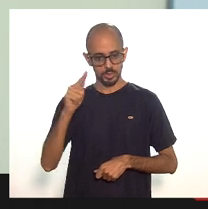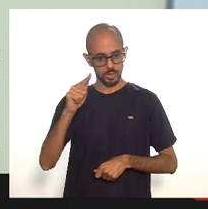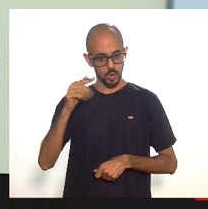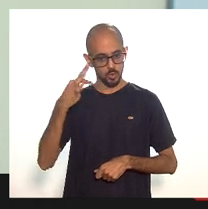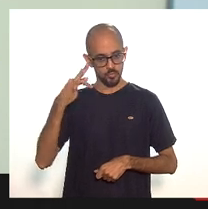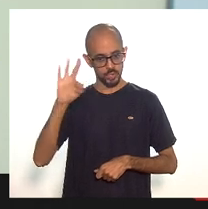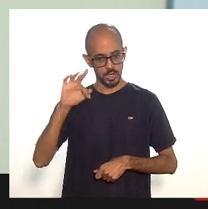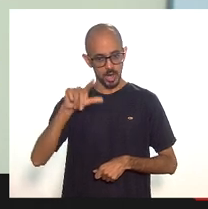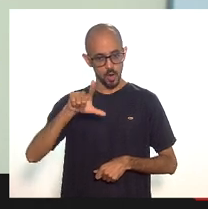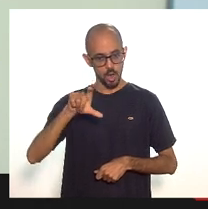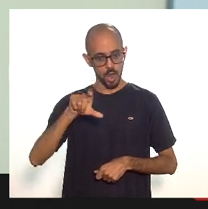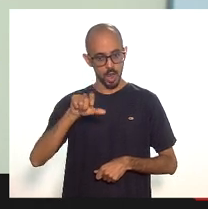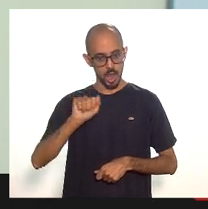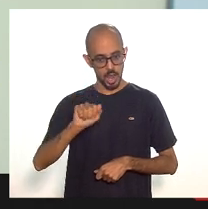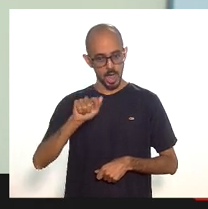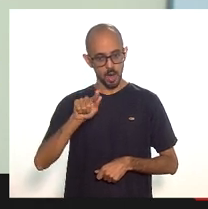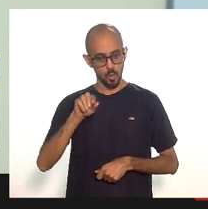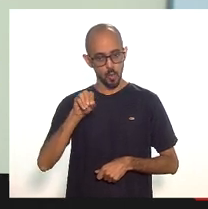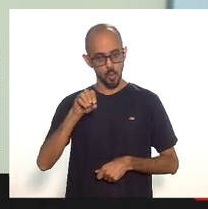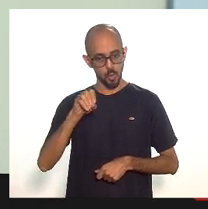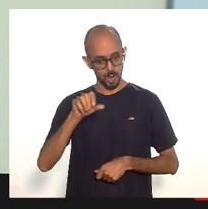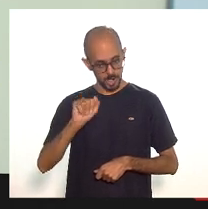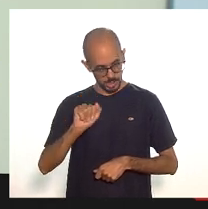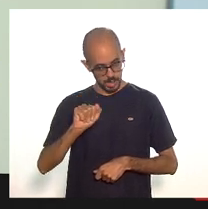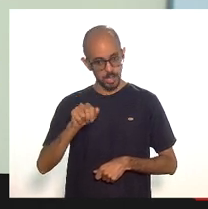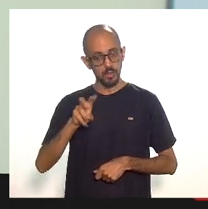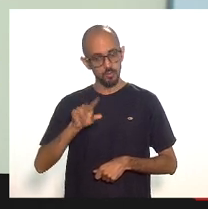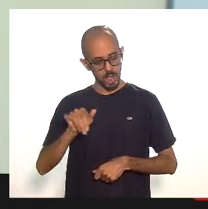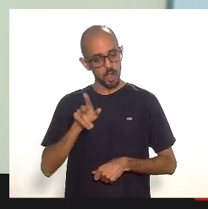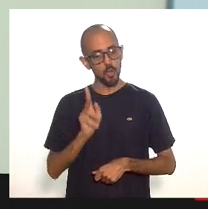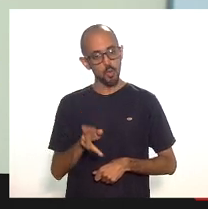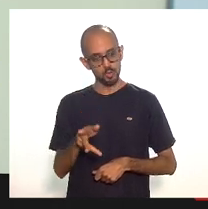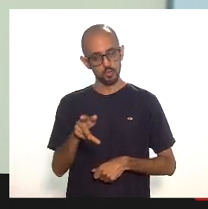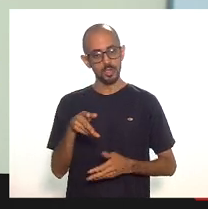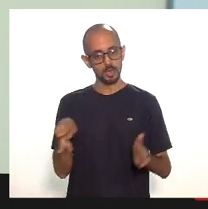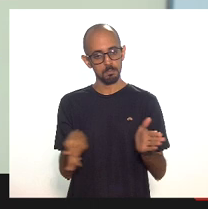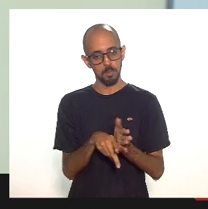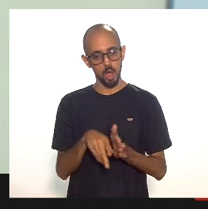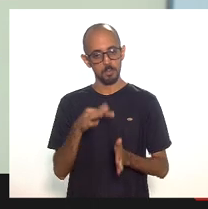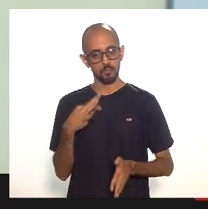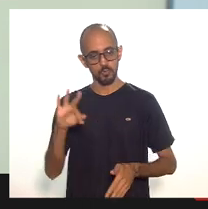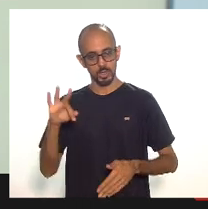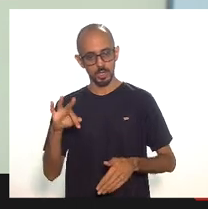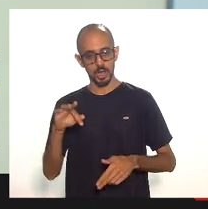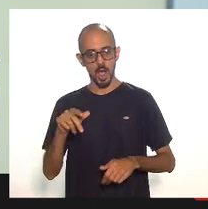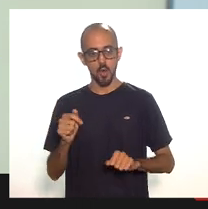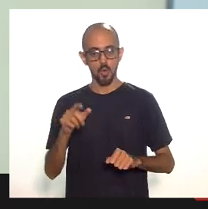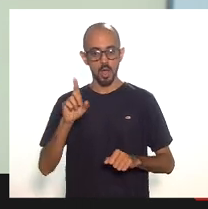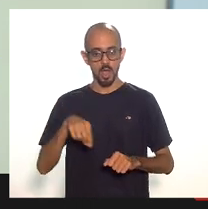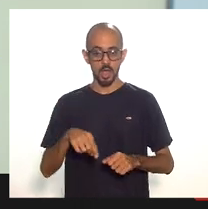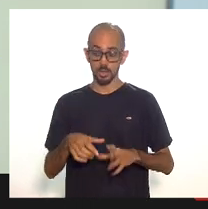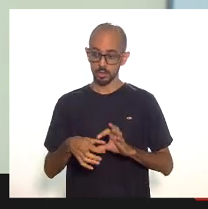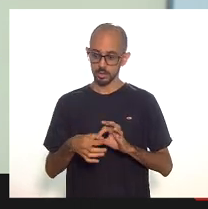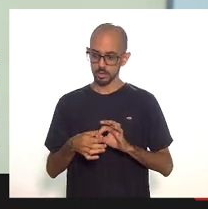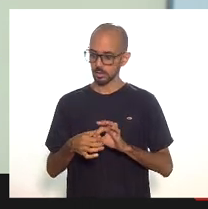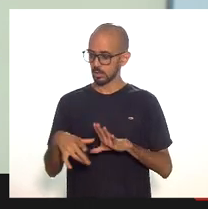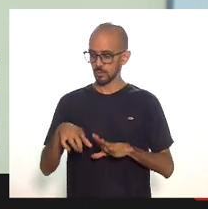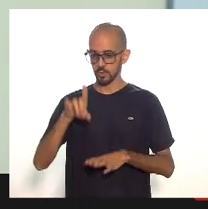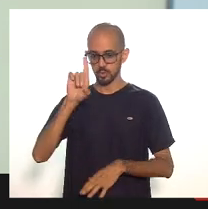da Lagoa continuará sendo federal, a cargo do diretor do